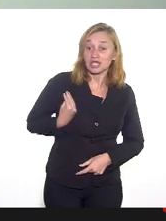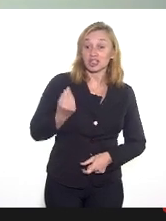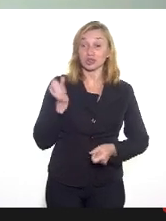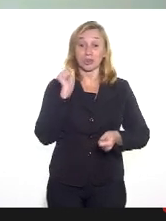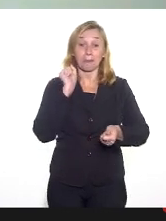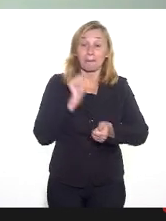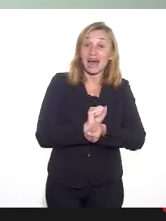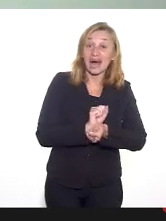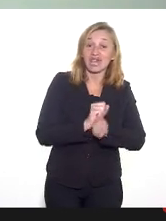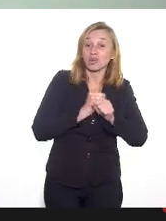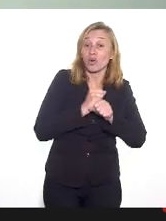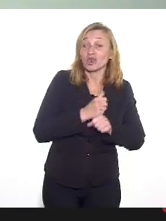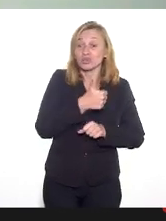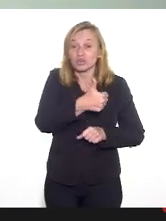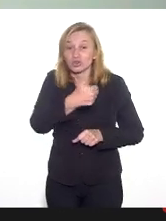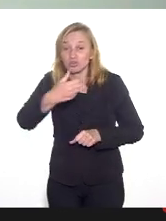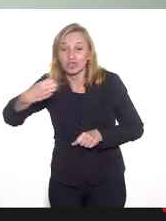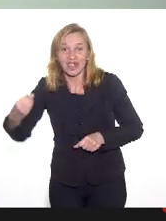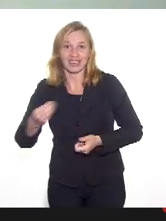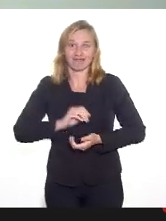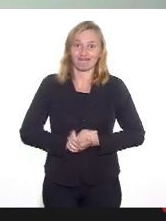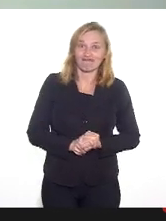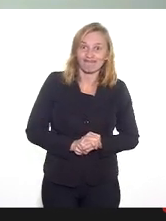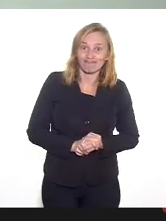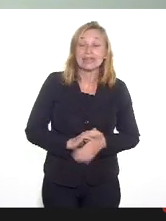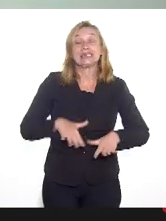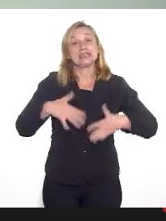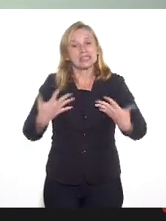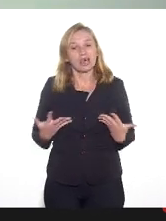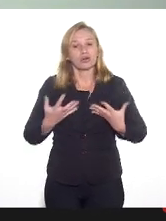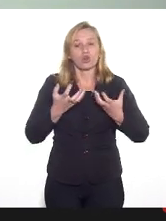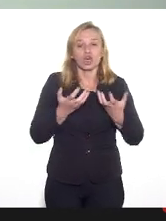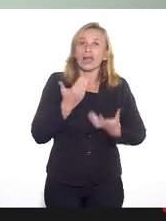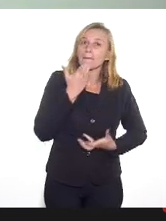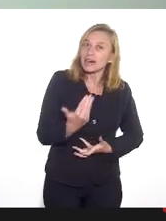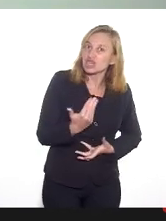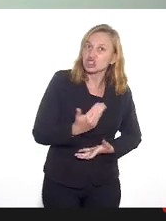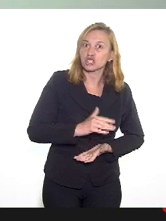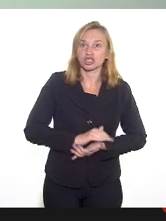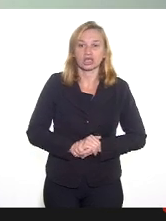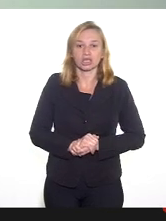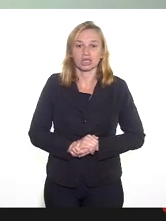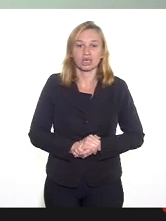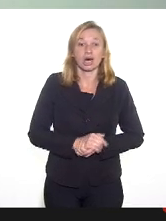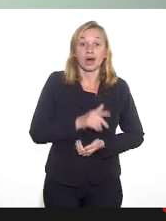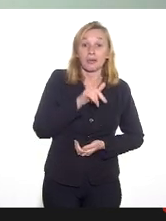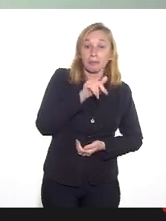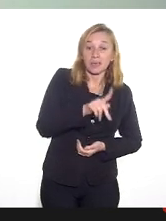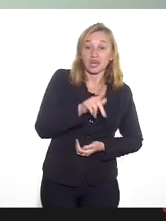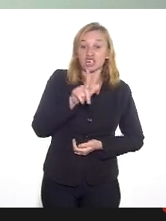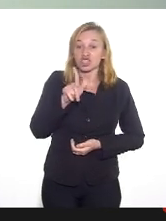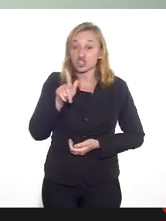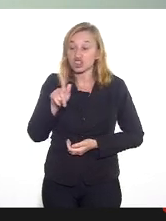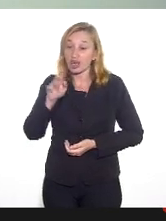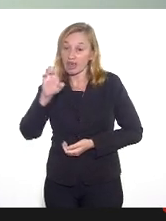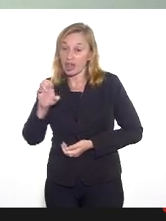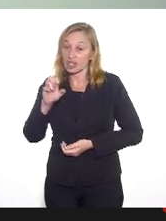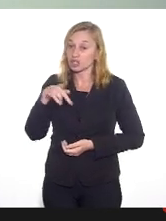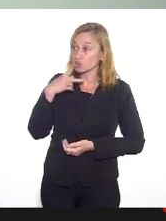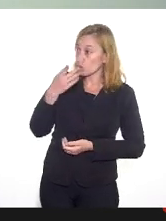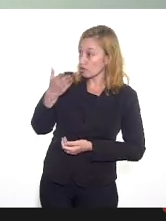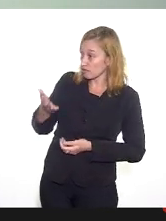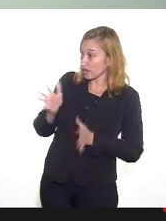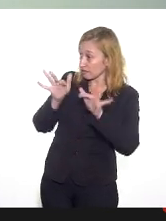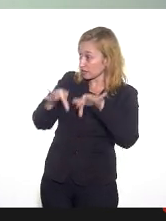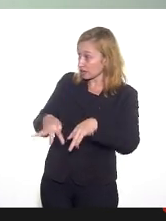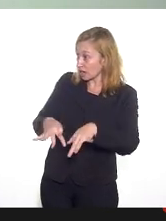suspensas desde 2010. Então, eu queria pedir para a PGE fazer as suas considerações,